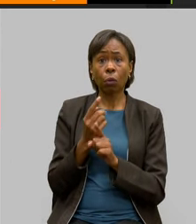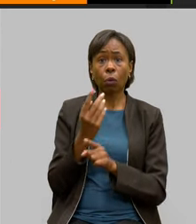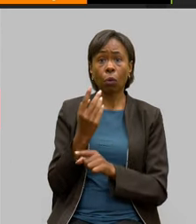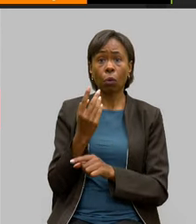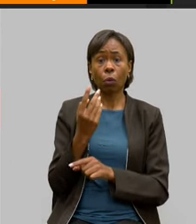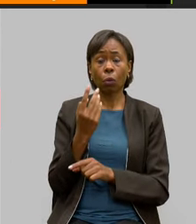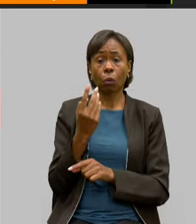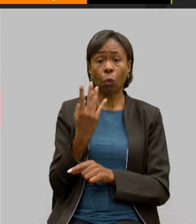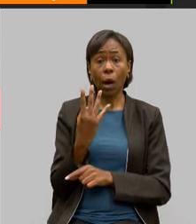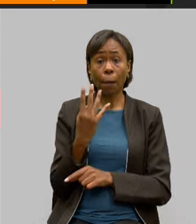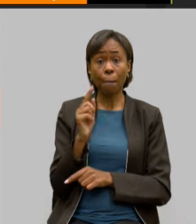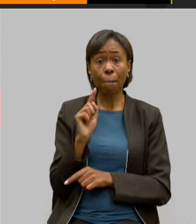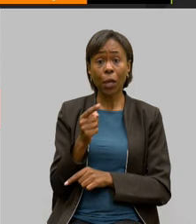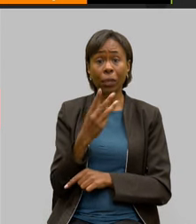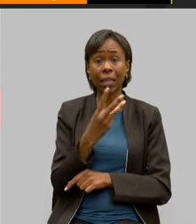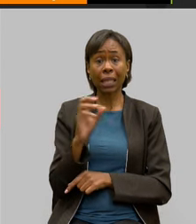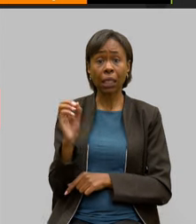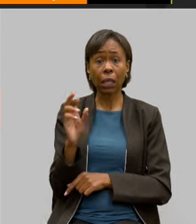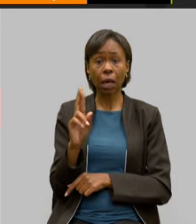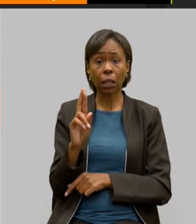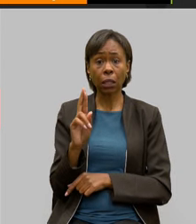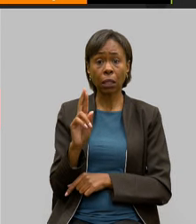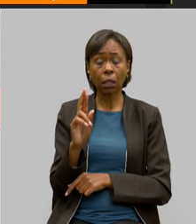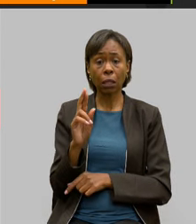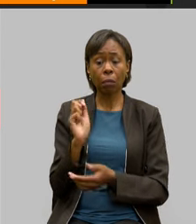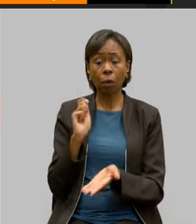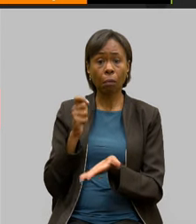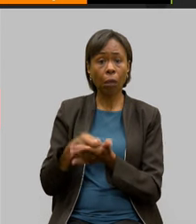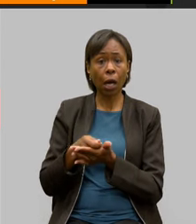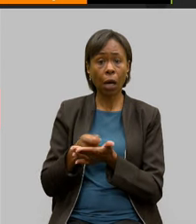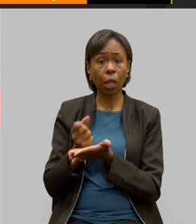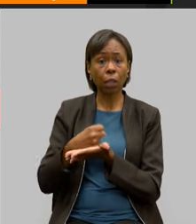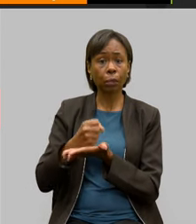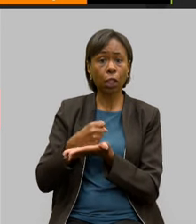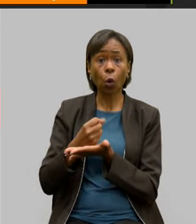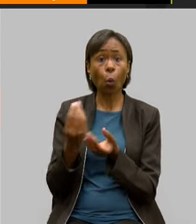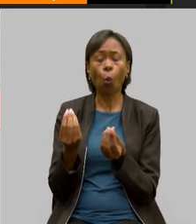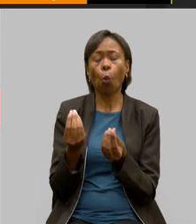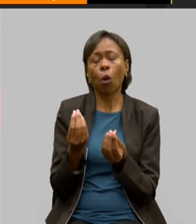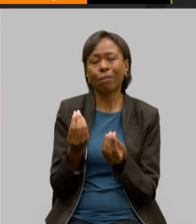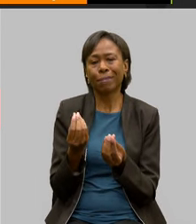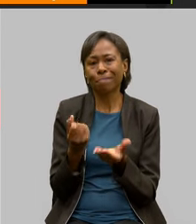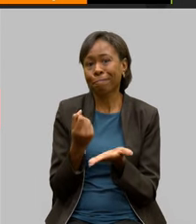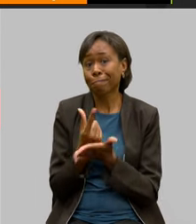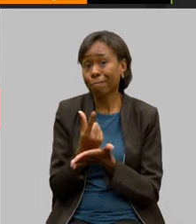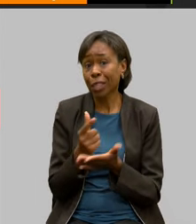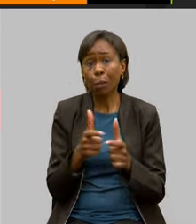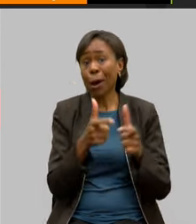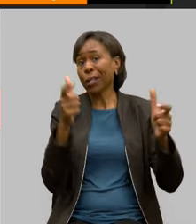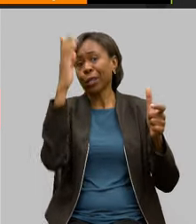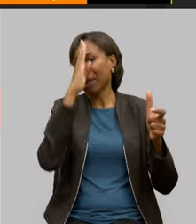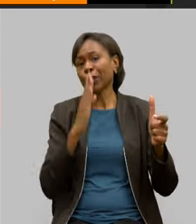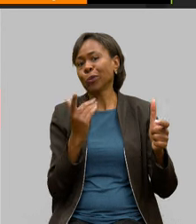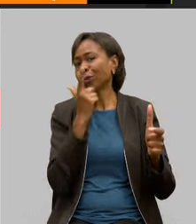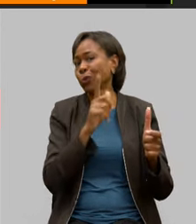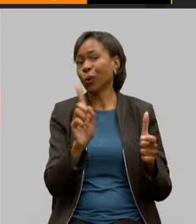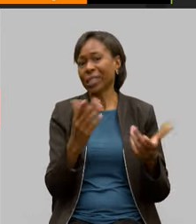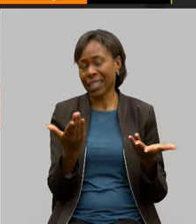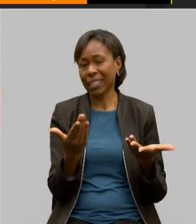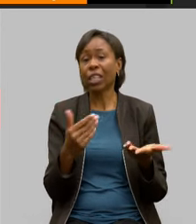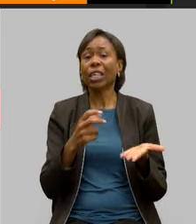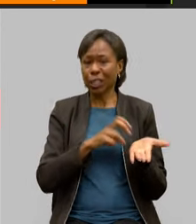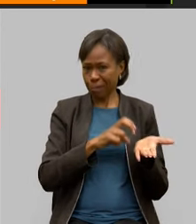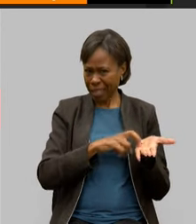assim quem consegue comprar um medicamento hoje a maioria da população brasileira tudo que já foi falado aqui na parte da manhã é